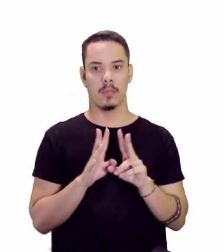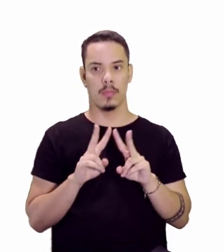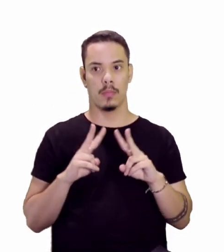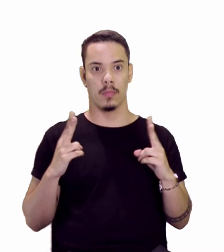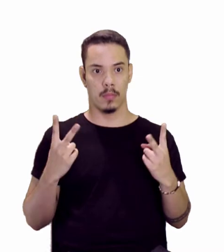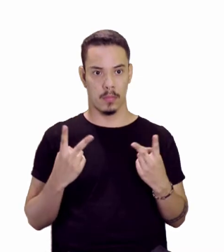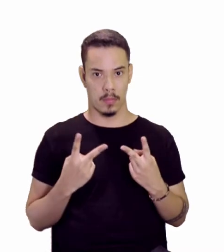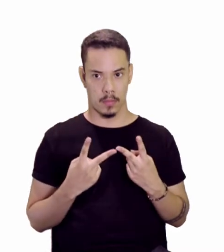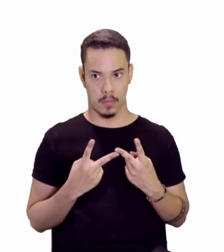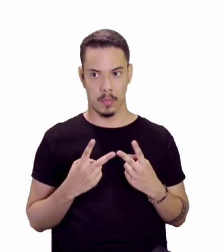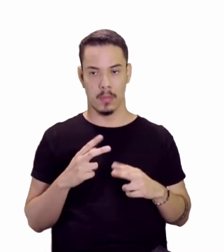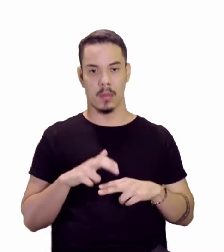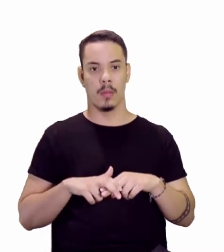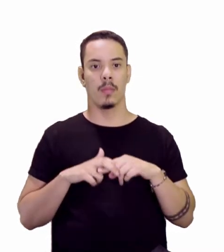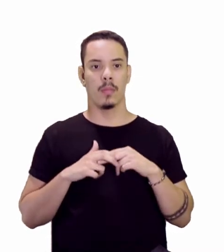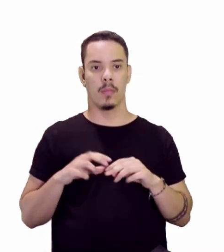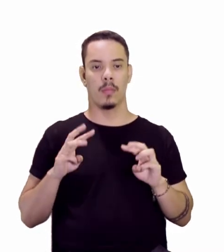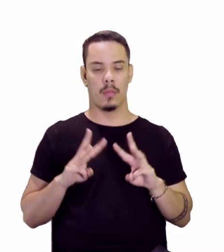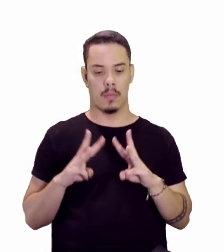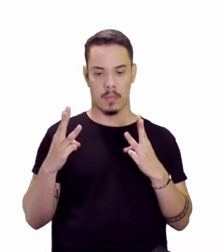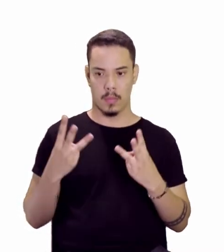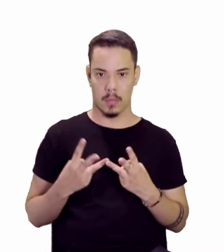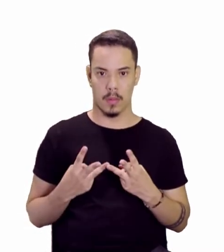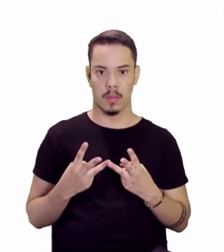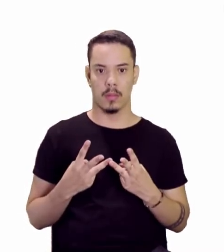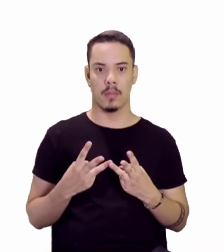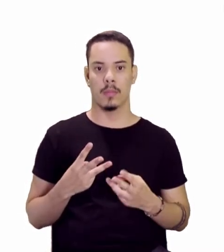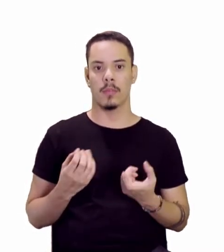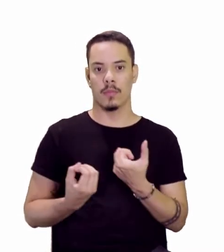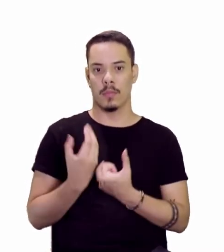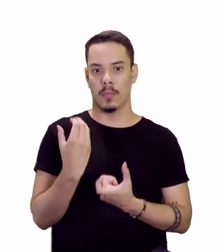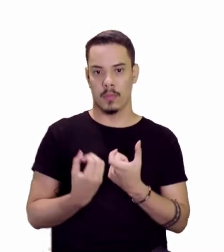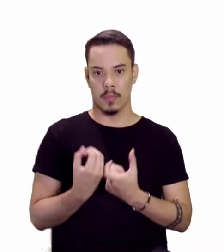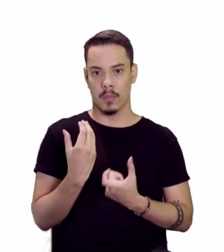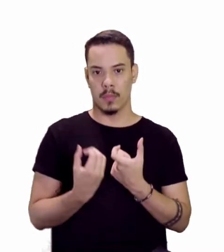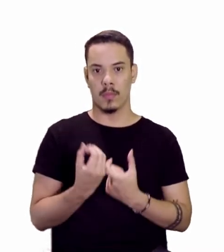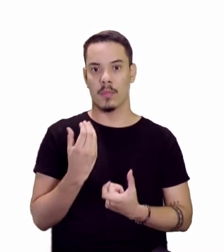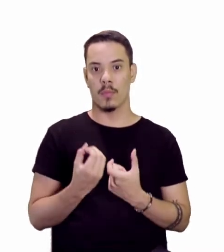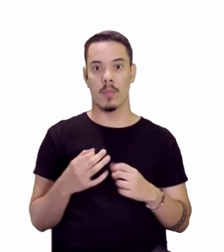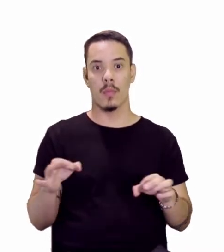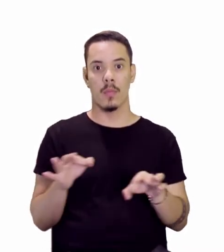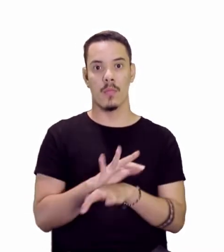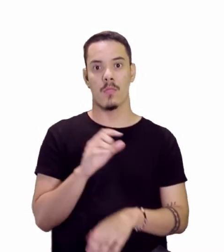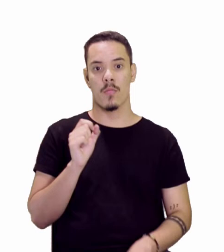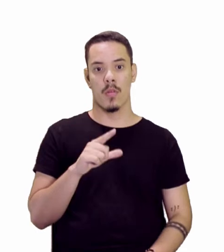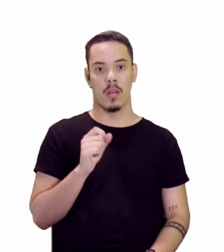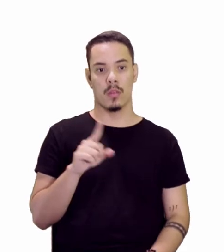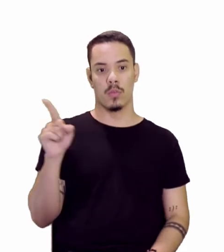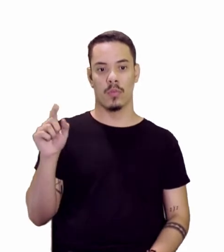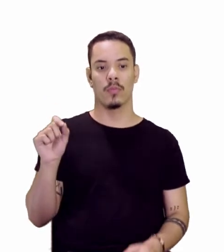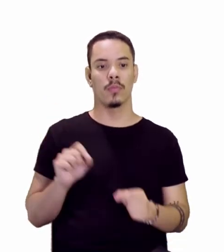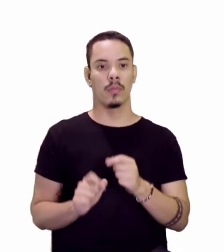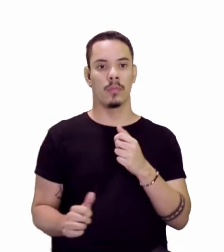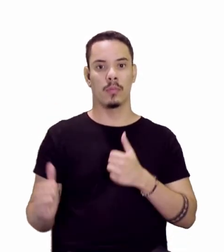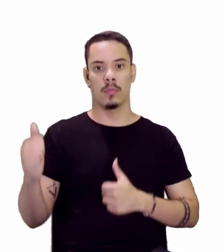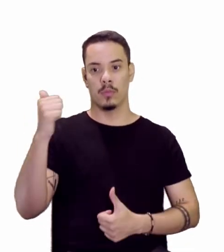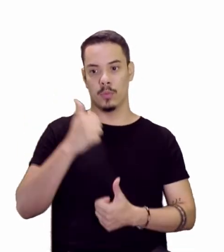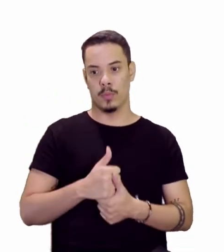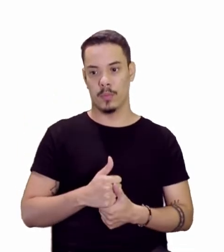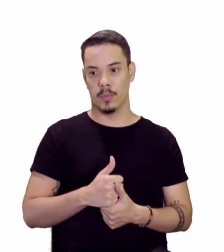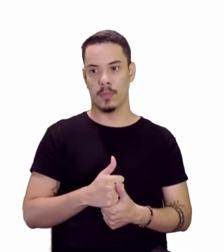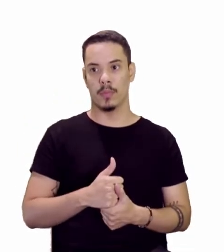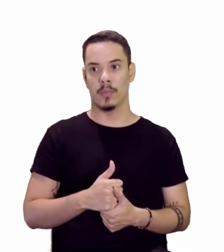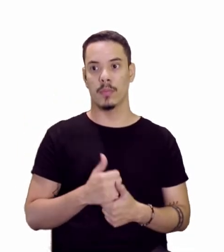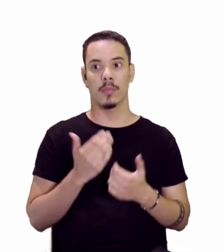deslocado. Então, olha só, a massa, densidade vezes volume, o impulso é o peso do líquido, vamos só substituir, olha só como é que vai ficar. Então,